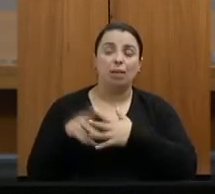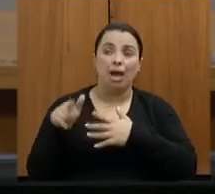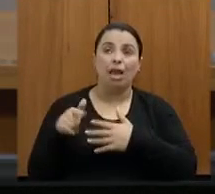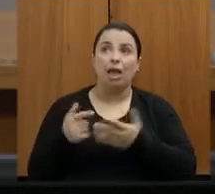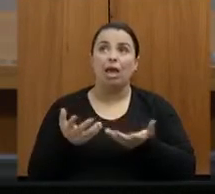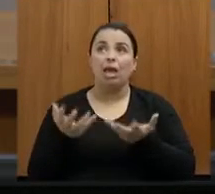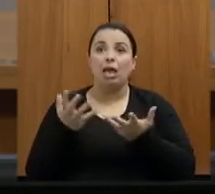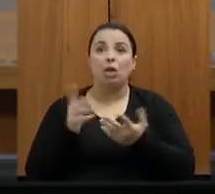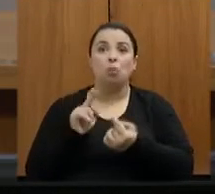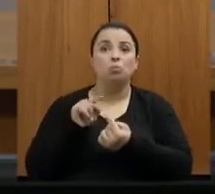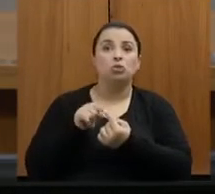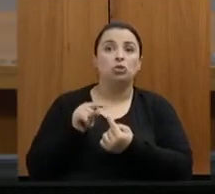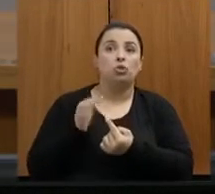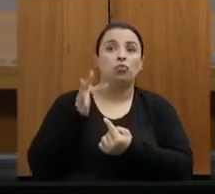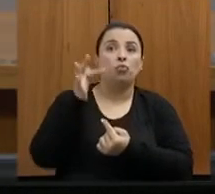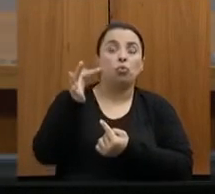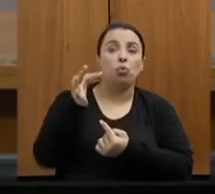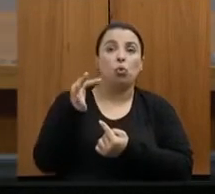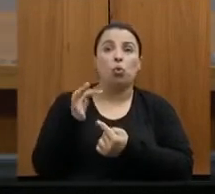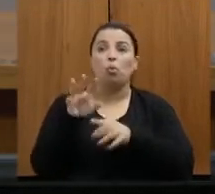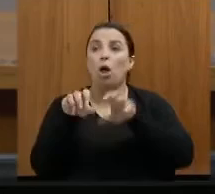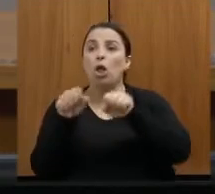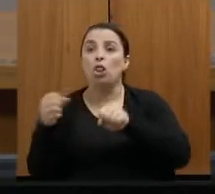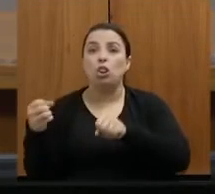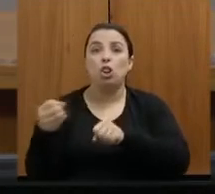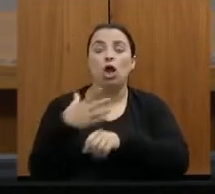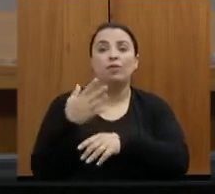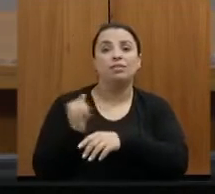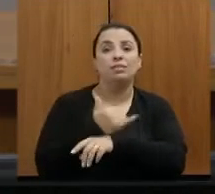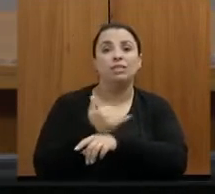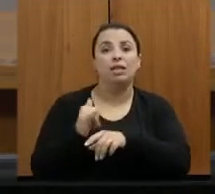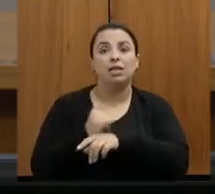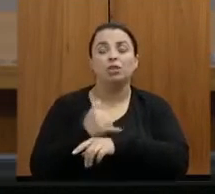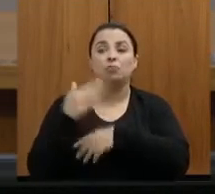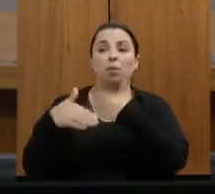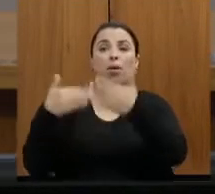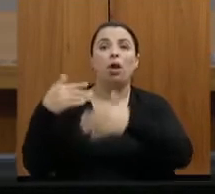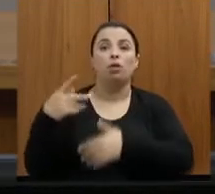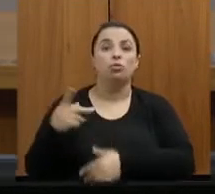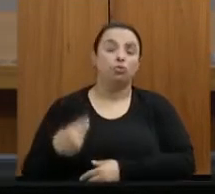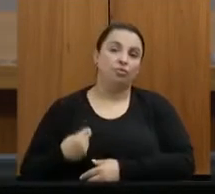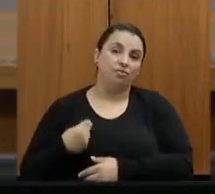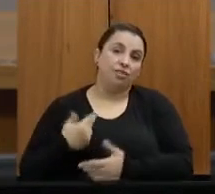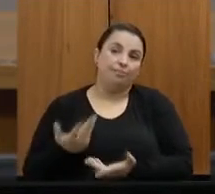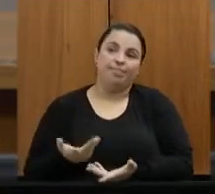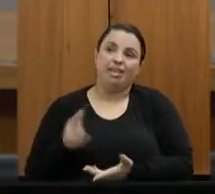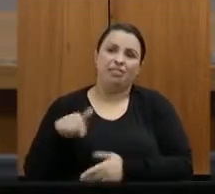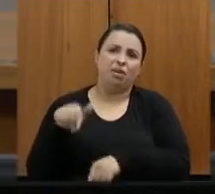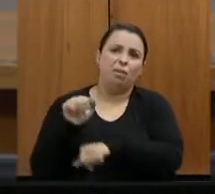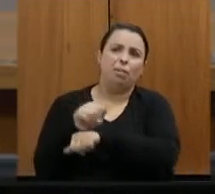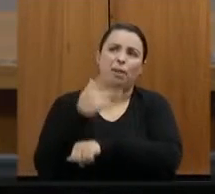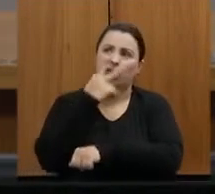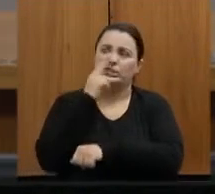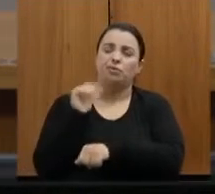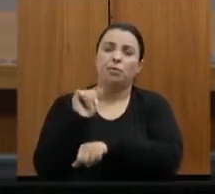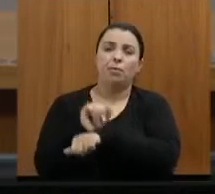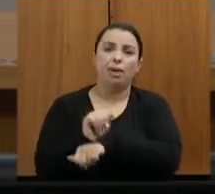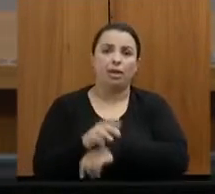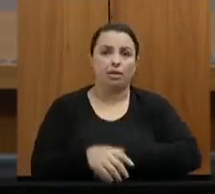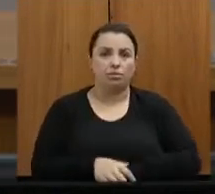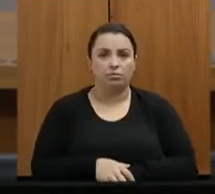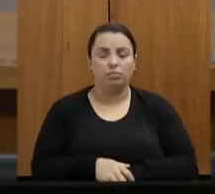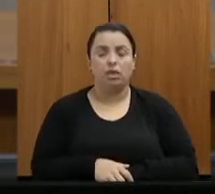Econômico, quando o secretário Fernando assumiu a área de regularização fundiária, a gente tinha um cenário em que a